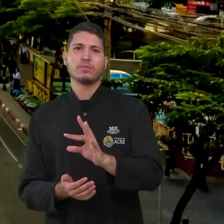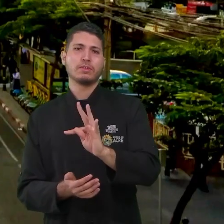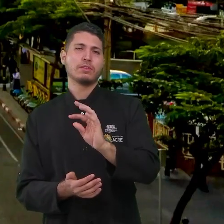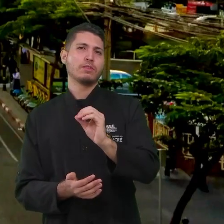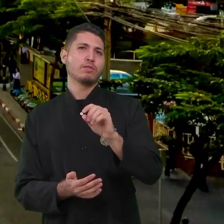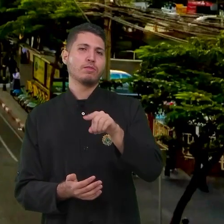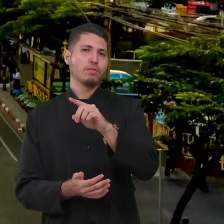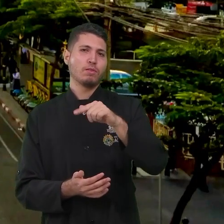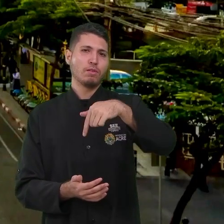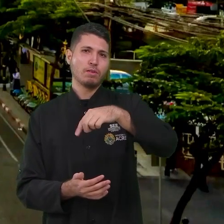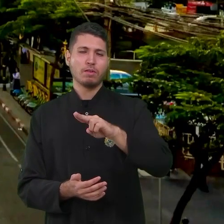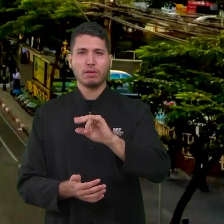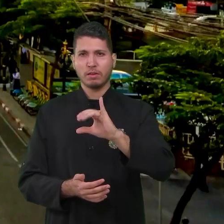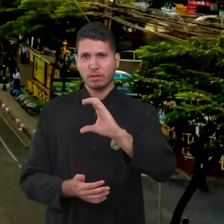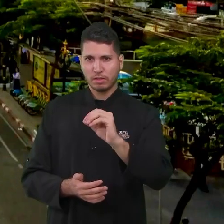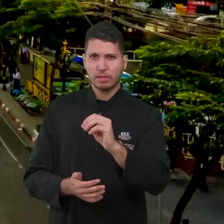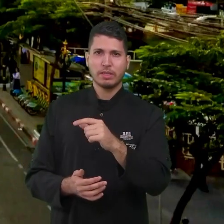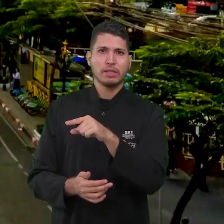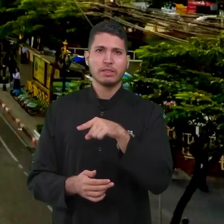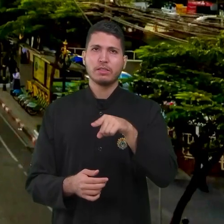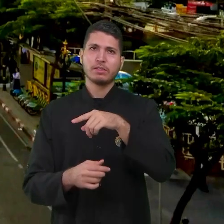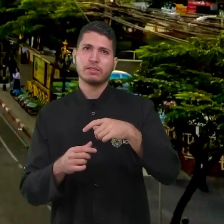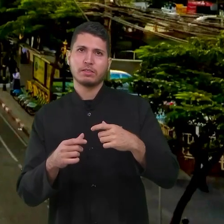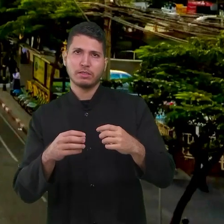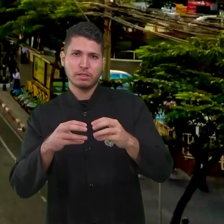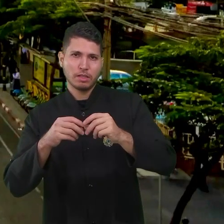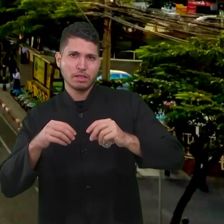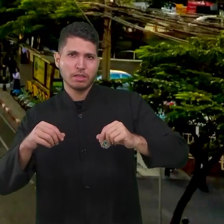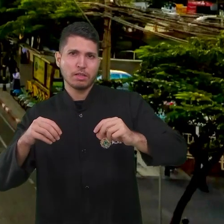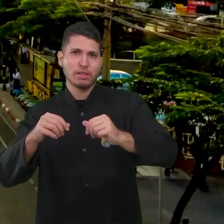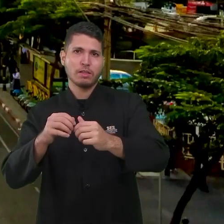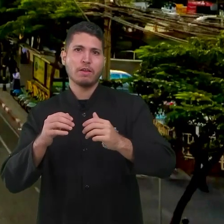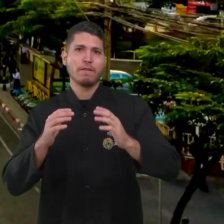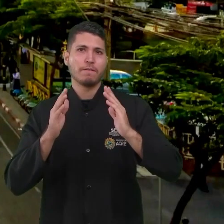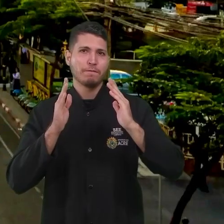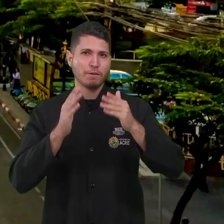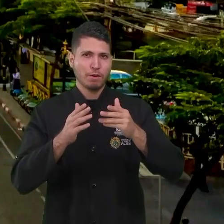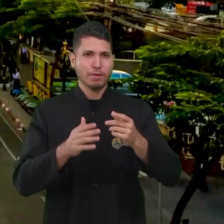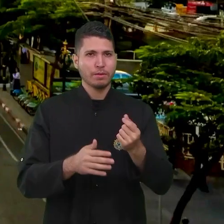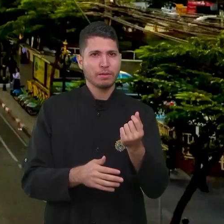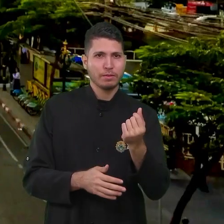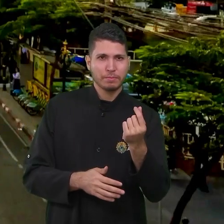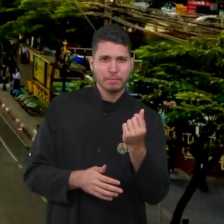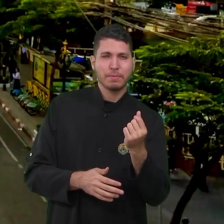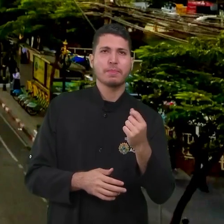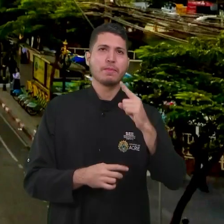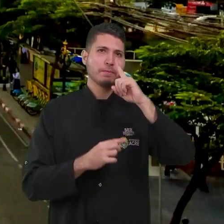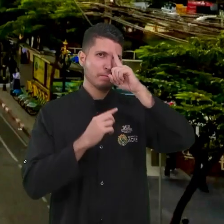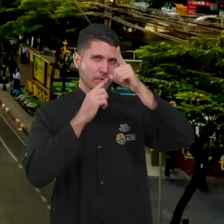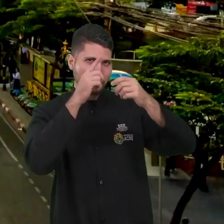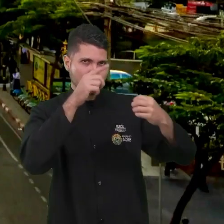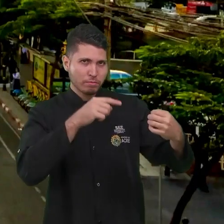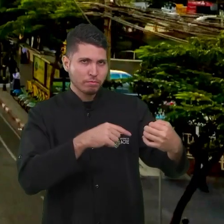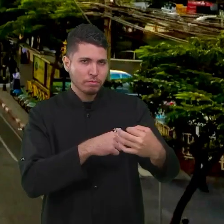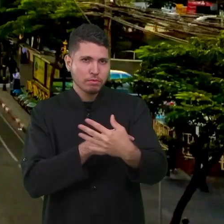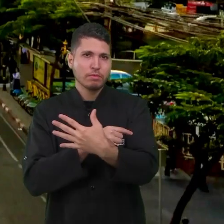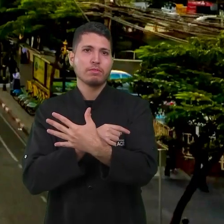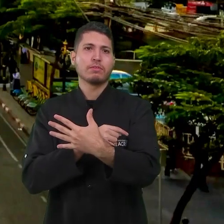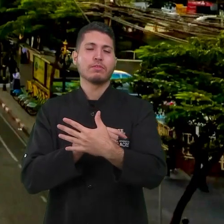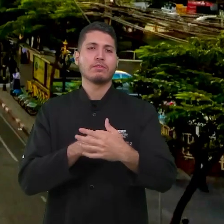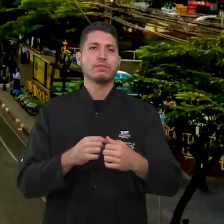ou seja, esses núcleos, eles concentram riqueza e inovação. Logo, a gente tem